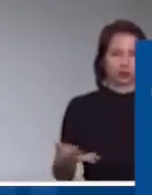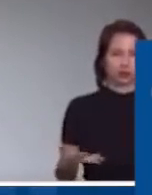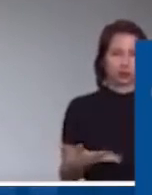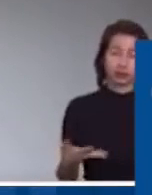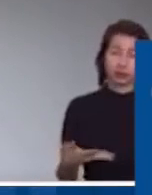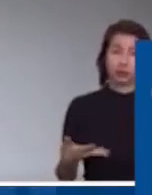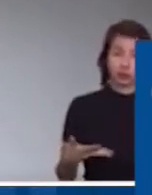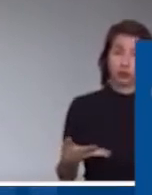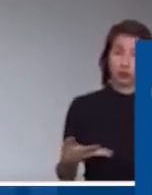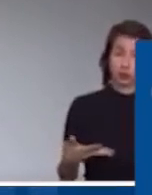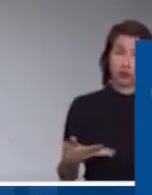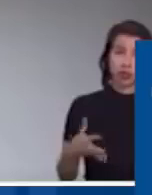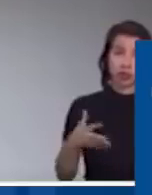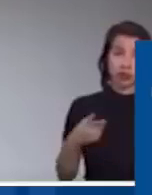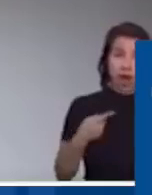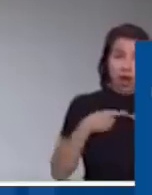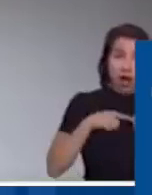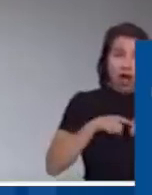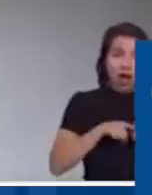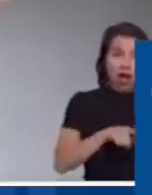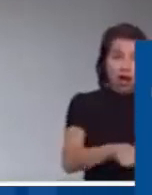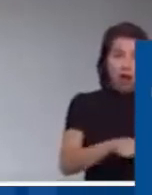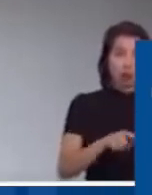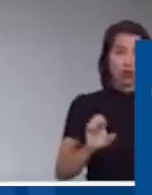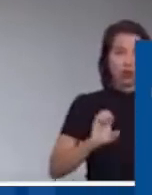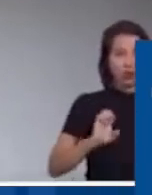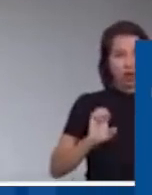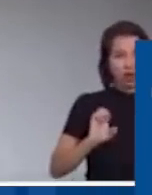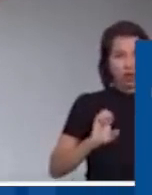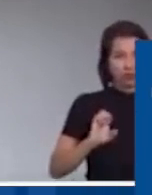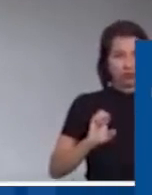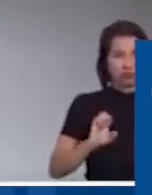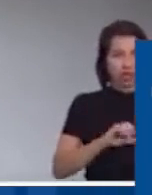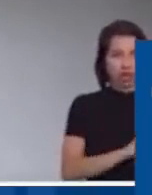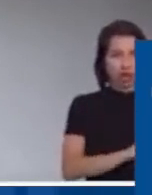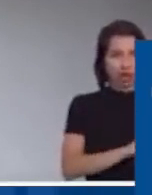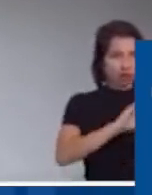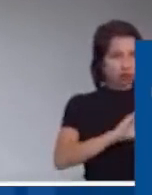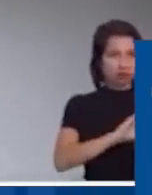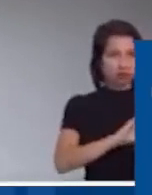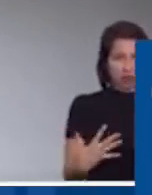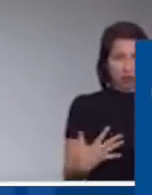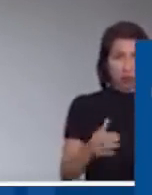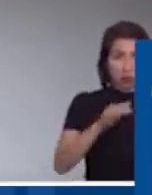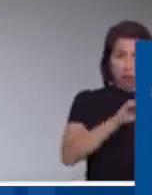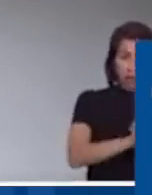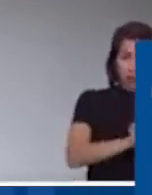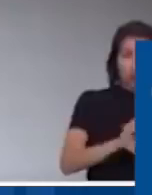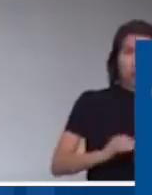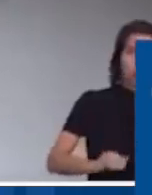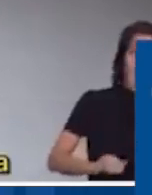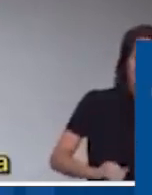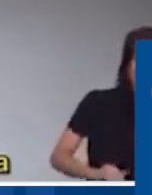união homoafetiva. A Constituição é claríssima, é casamento de homem, o matrimônio é entre homem e mulher. Se